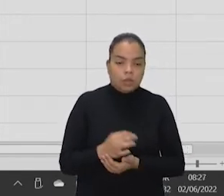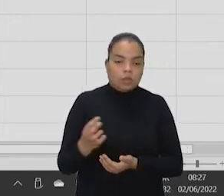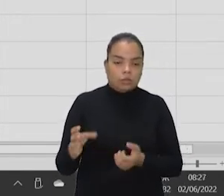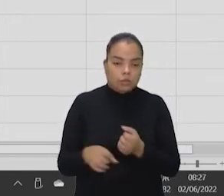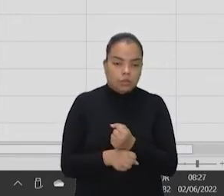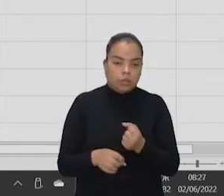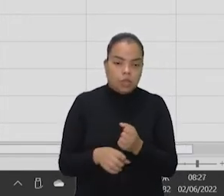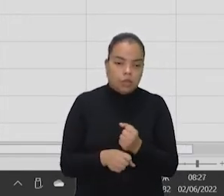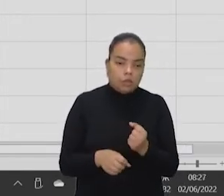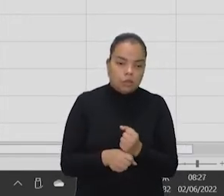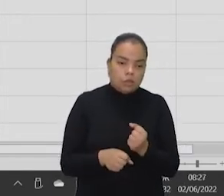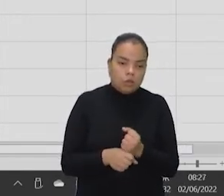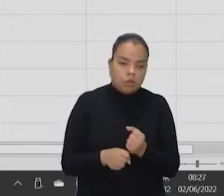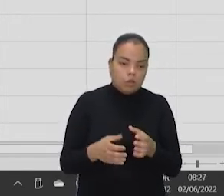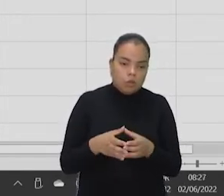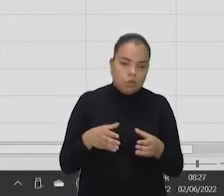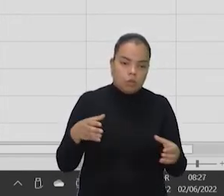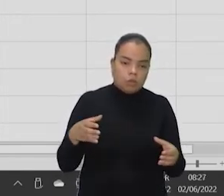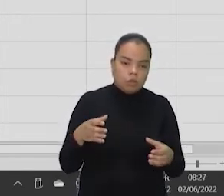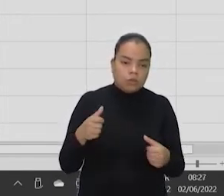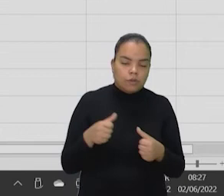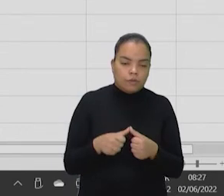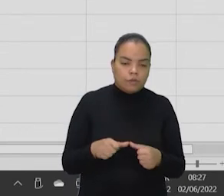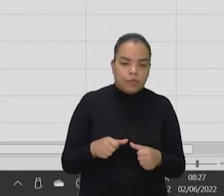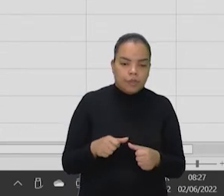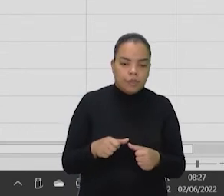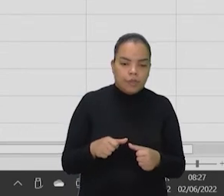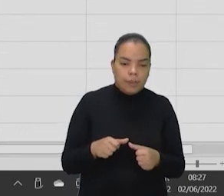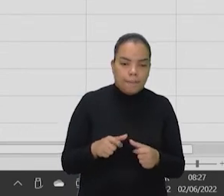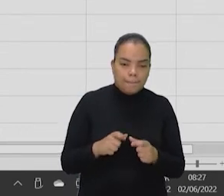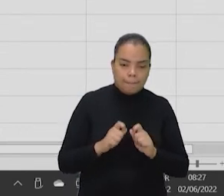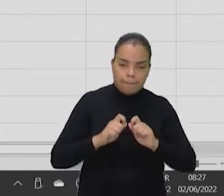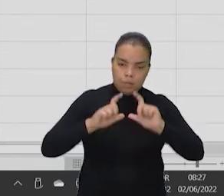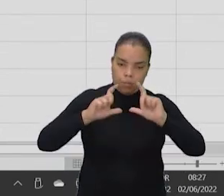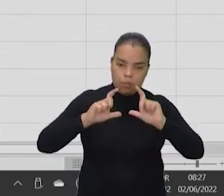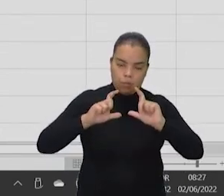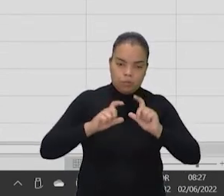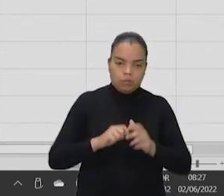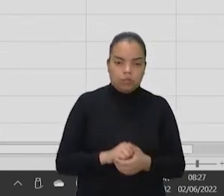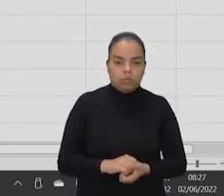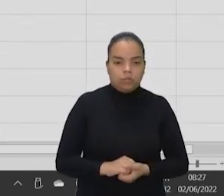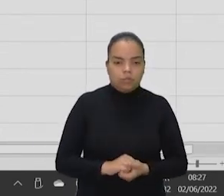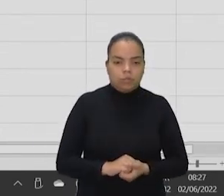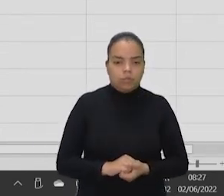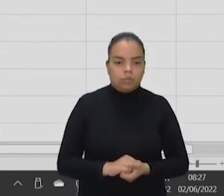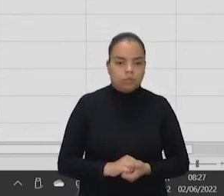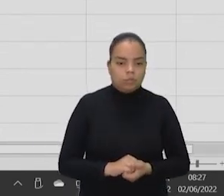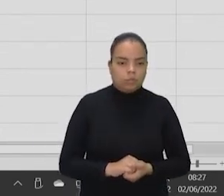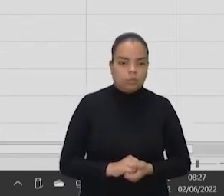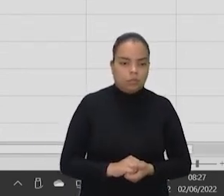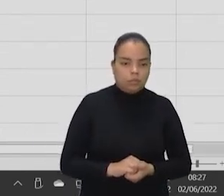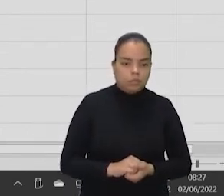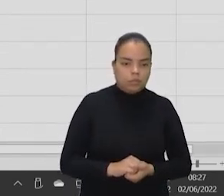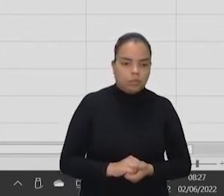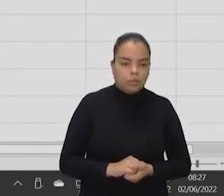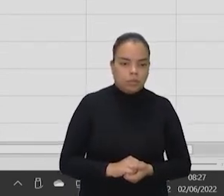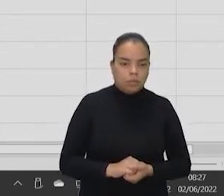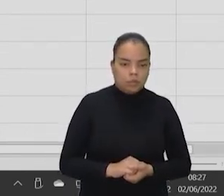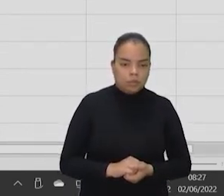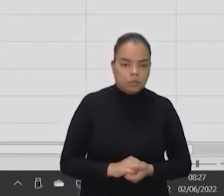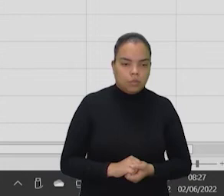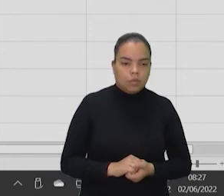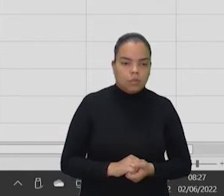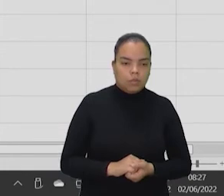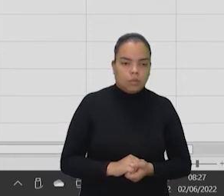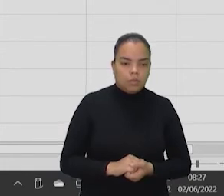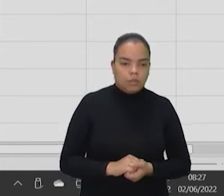composto vai ficar maior. É melhor você colocar, então, esse investimento a juros compostos. Então, aqui a gente vai colocar um